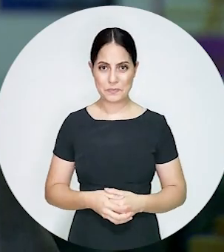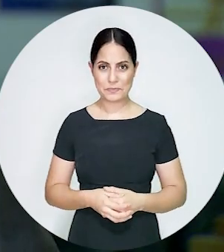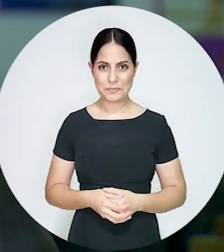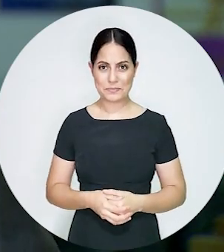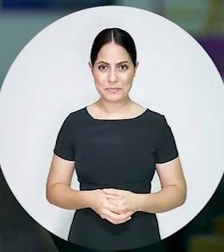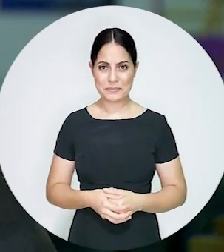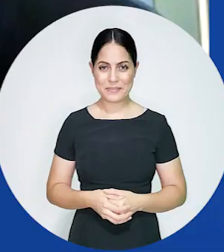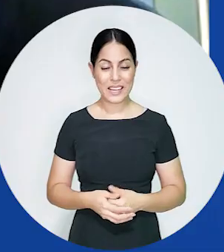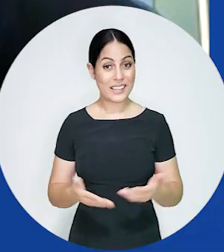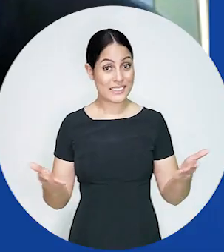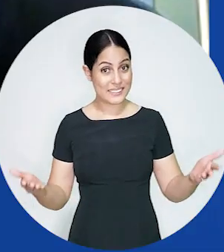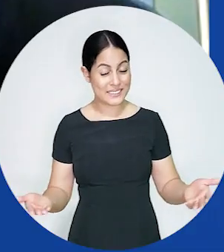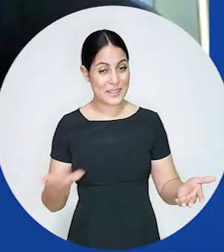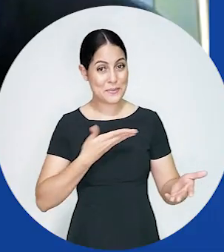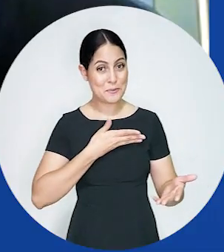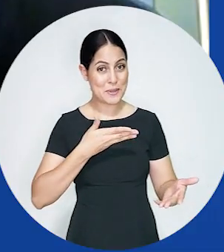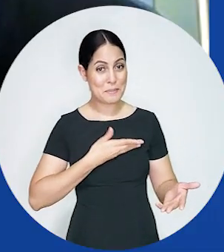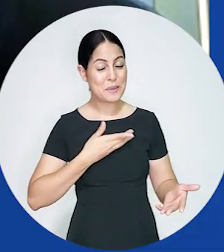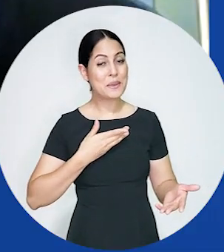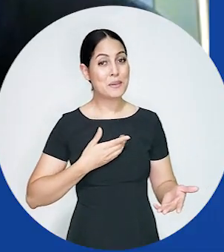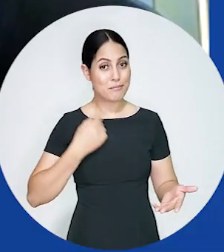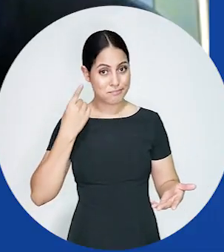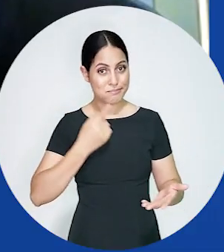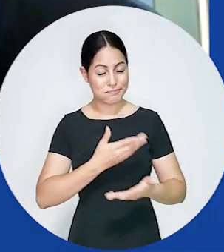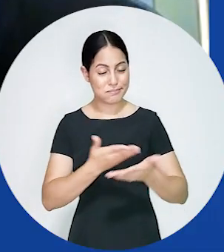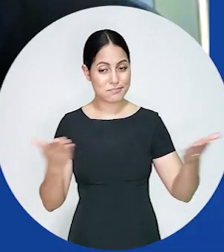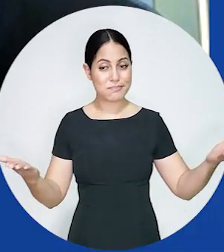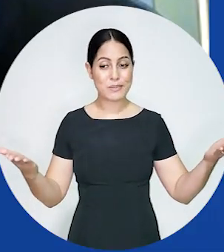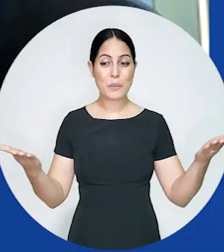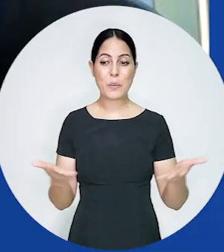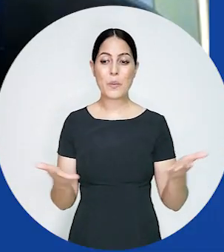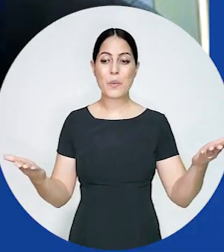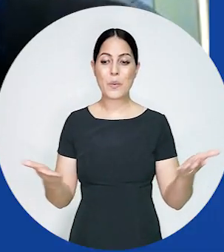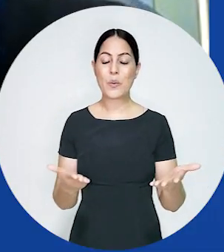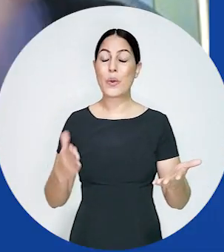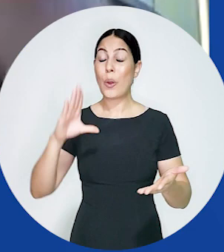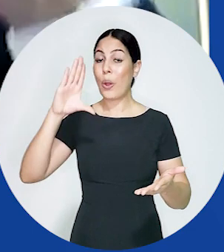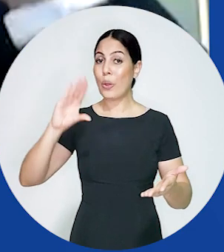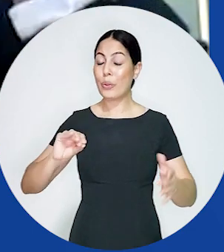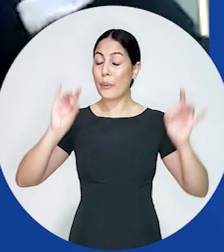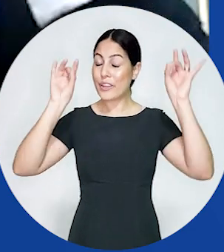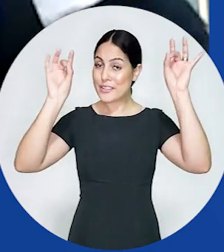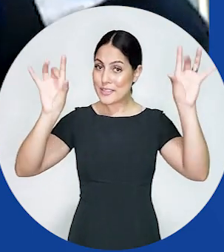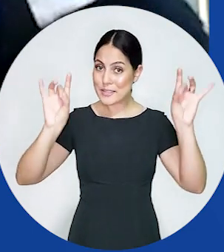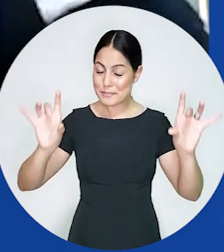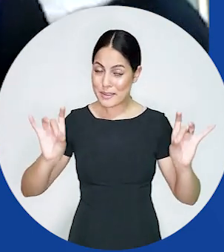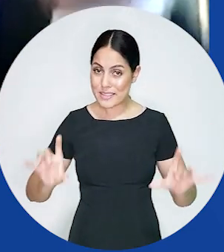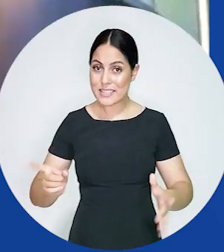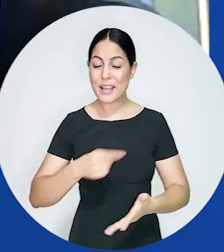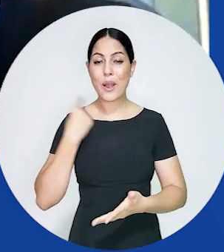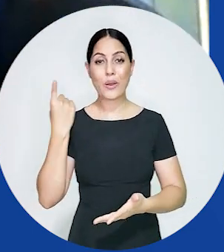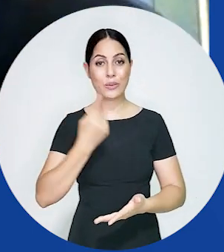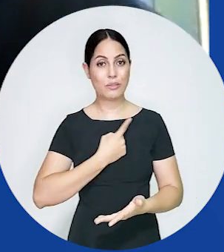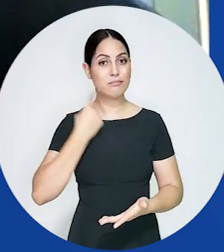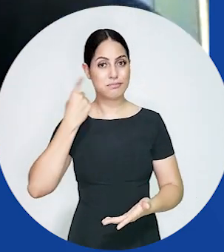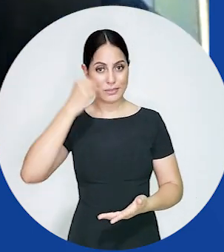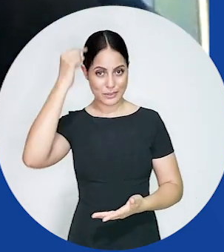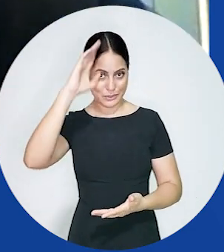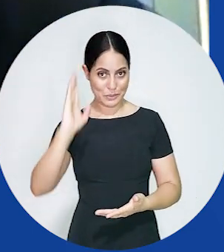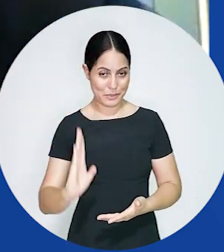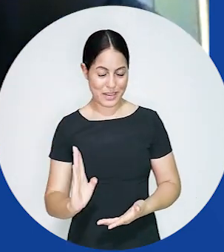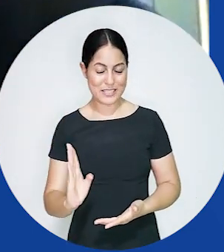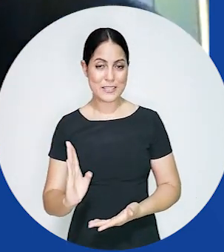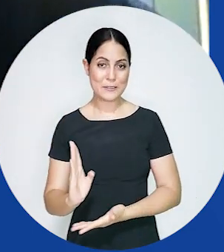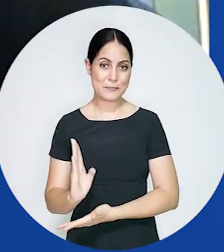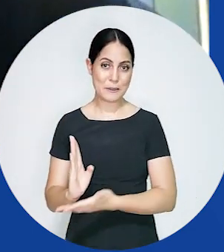econômico. Meus amigos advogados, nós temos aqui hoje uma noite especial para mim, né,